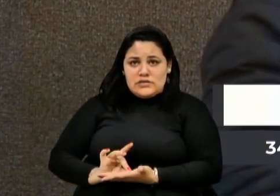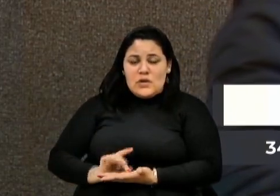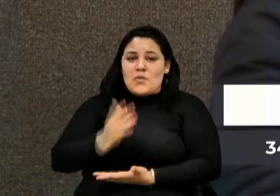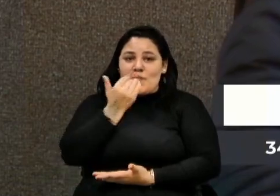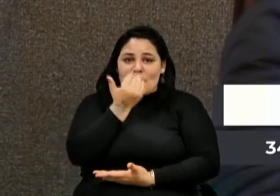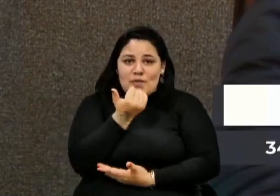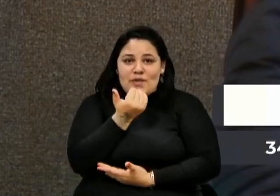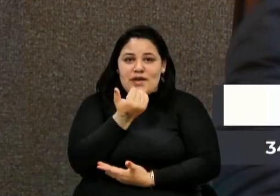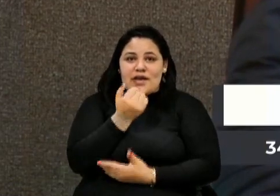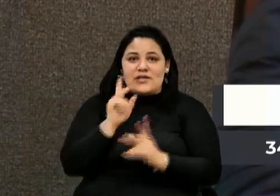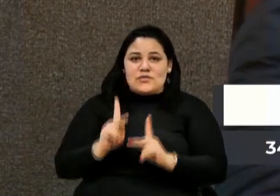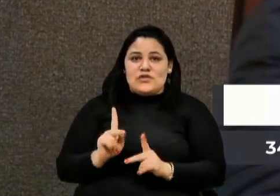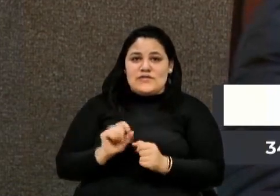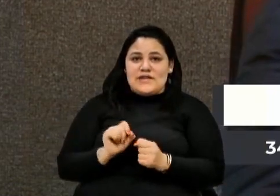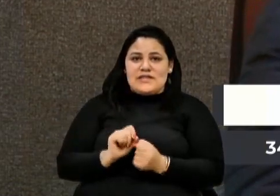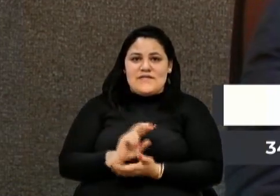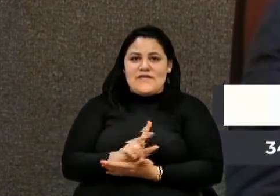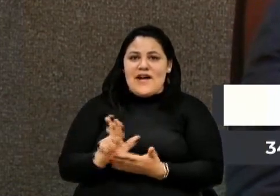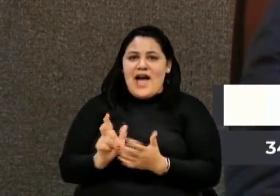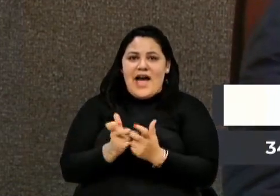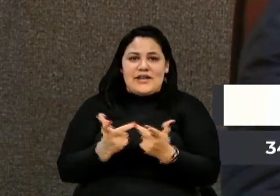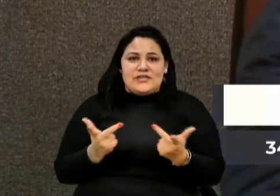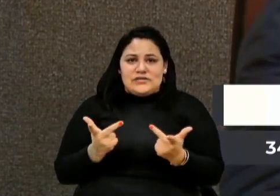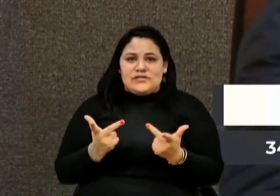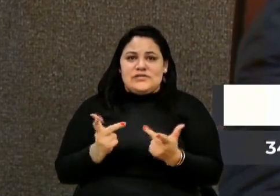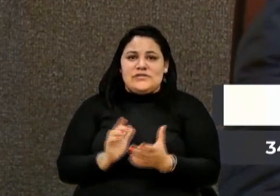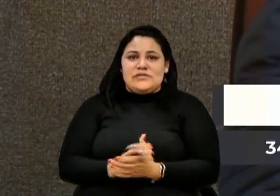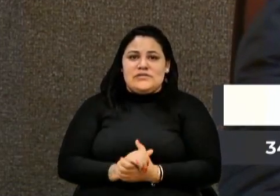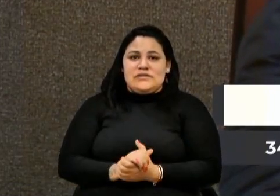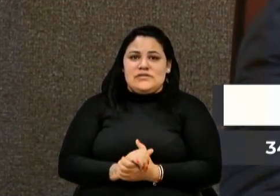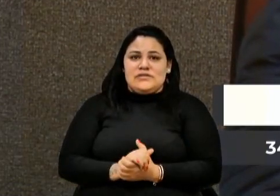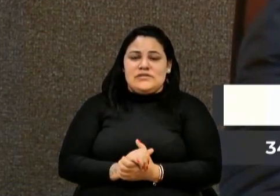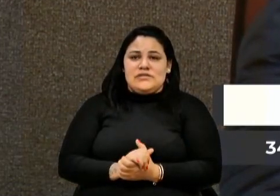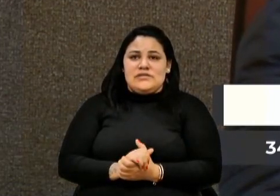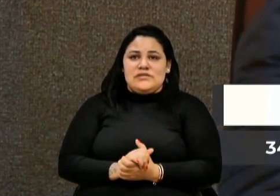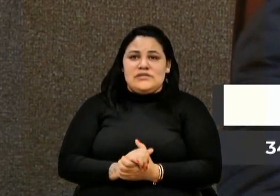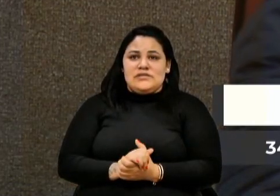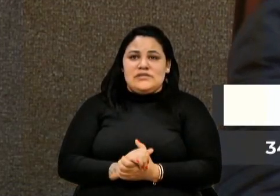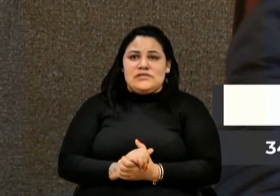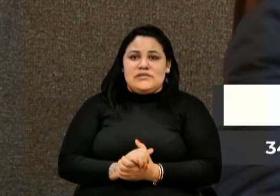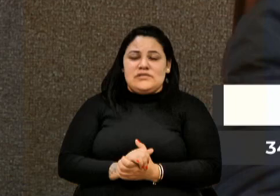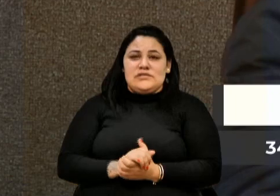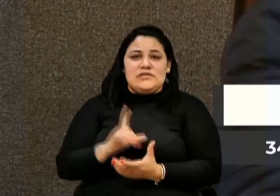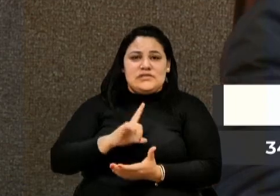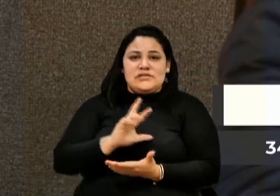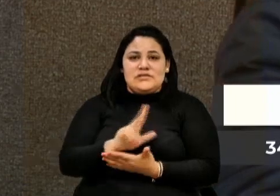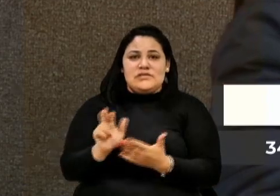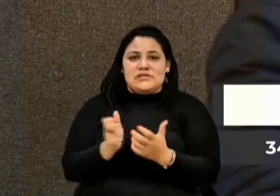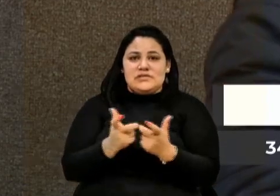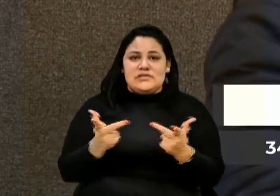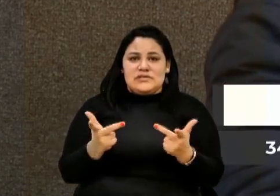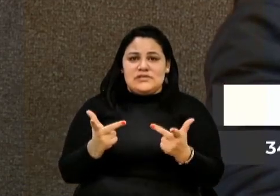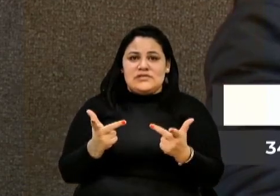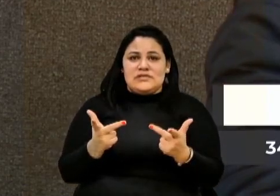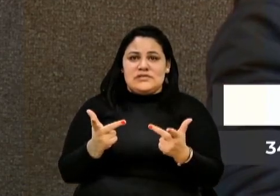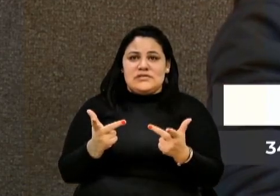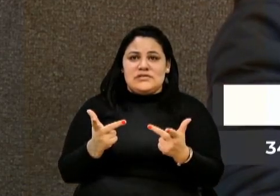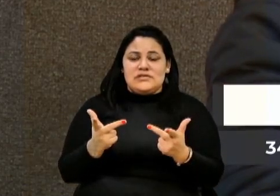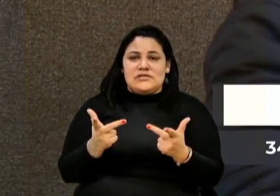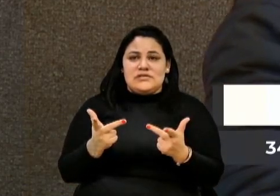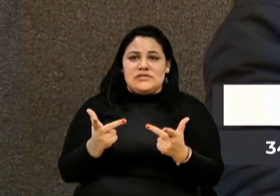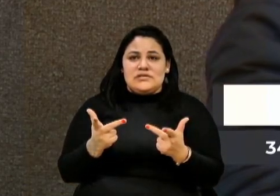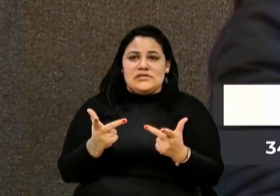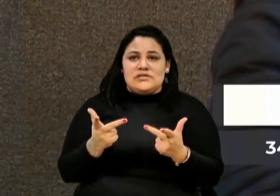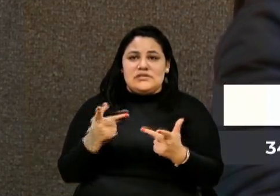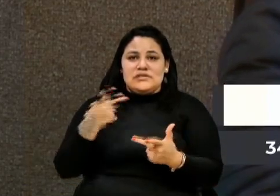lá, enfim, né? Tem uma série de possibilidades para a Margot lá não ficar braba. A Segunda Légua tem